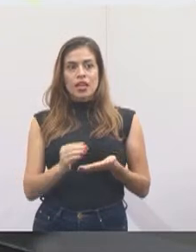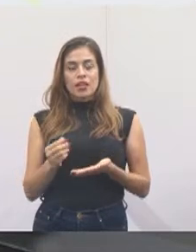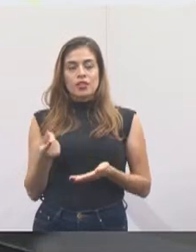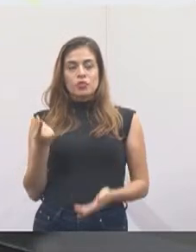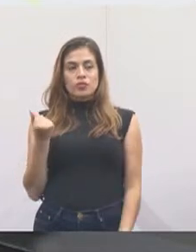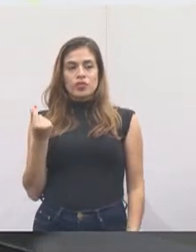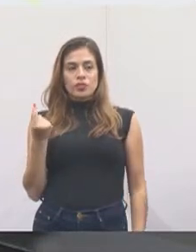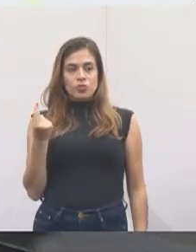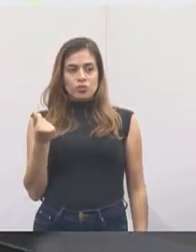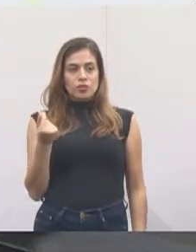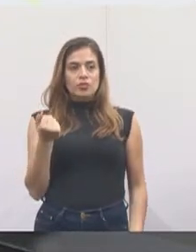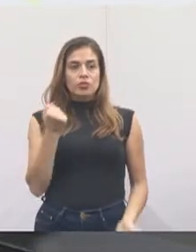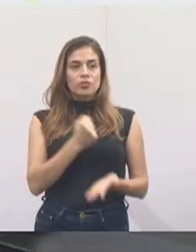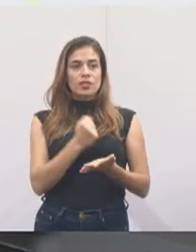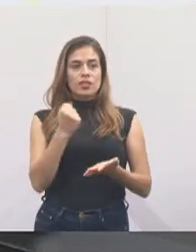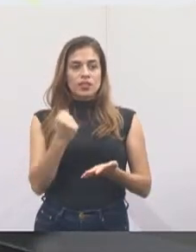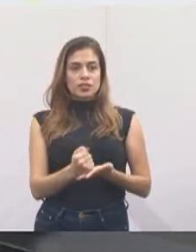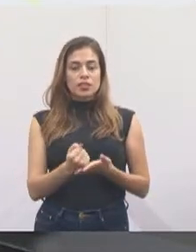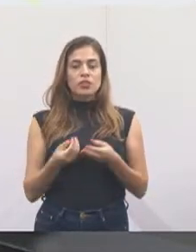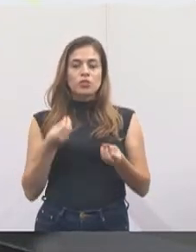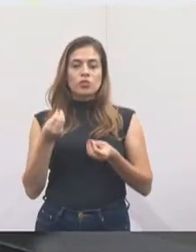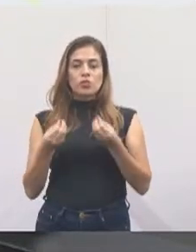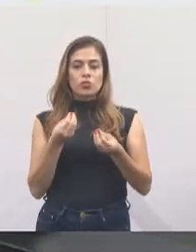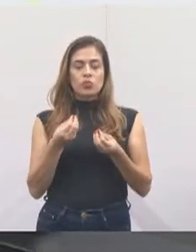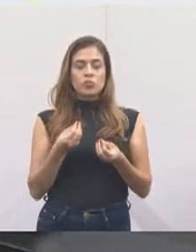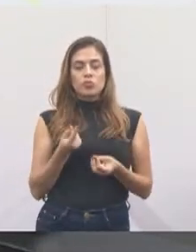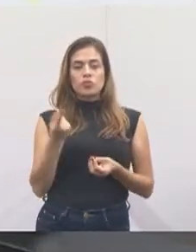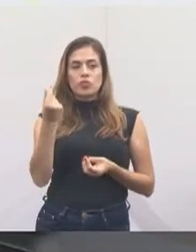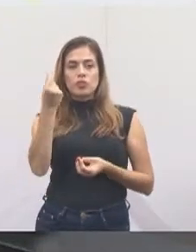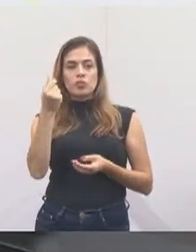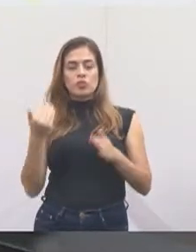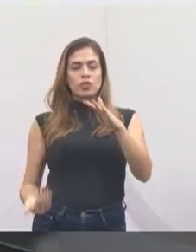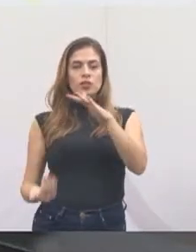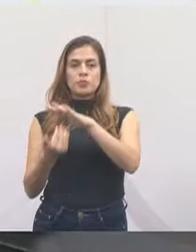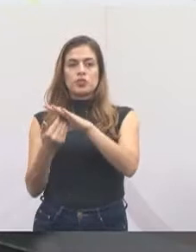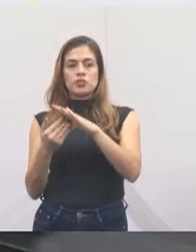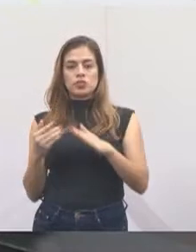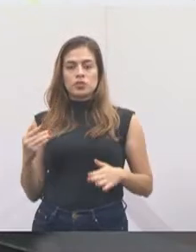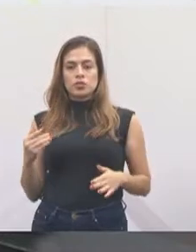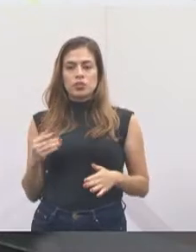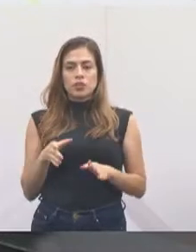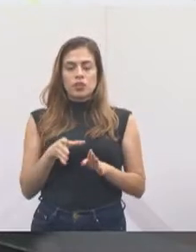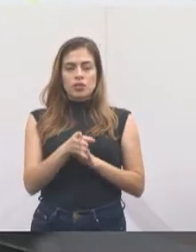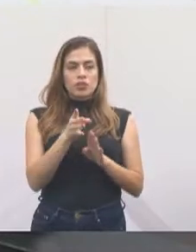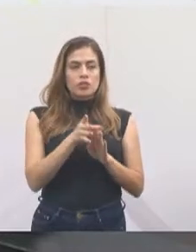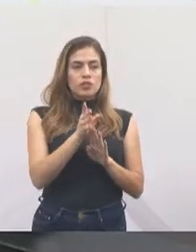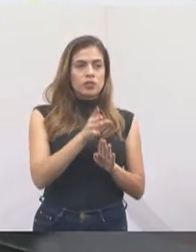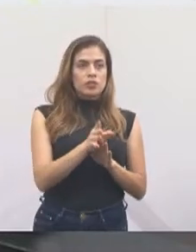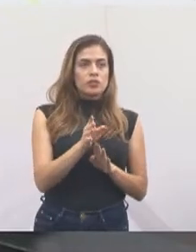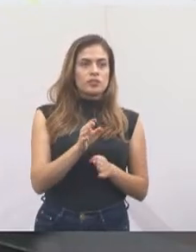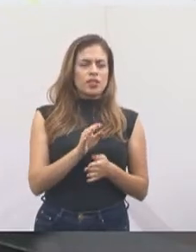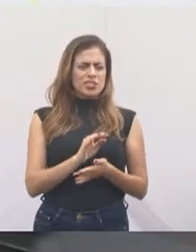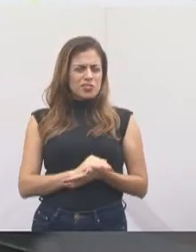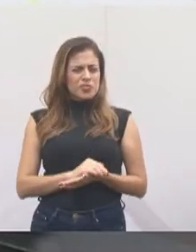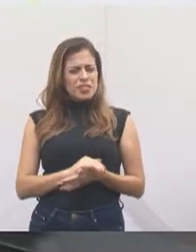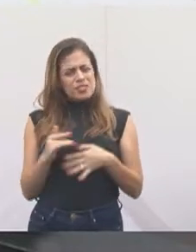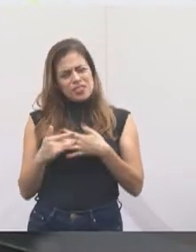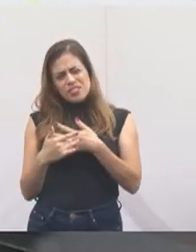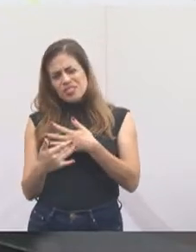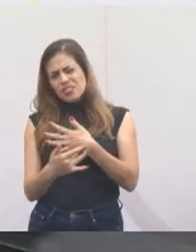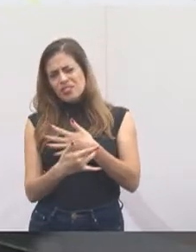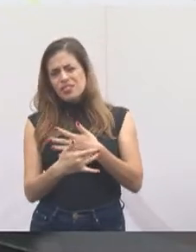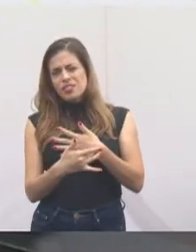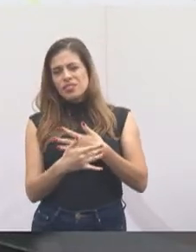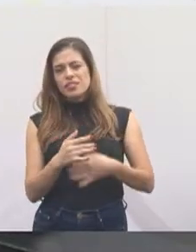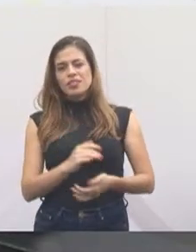outras formas de contratação não se limita a um valor consultas e outros para exame